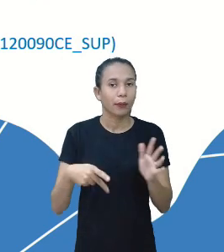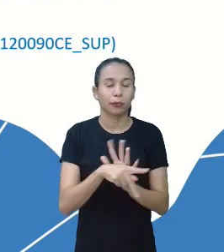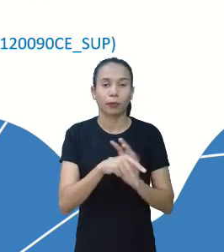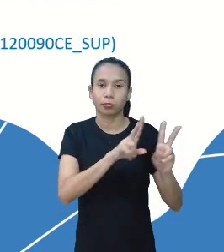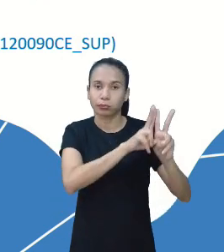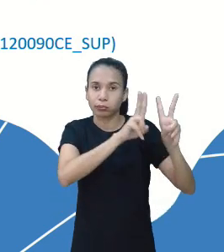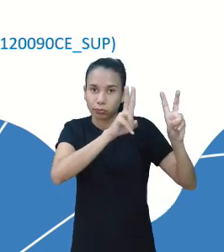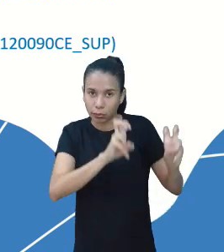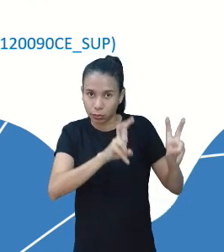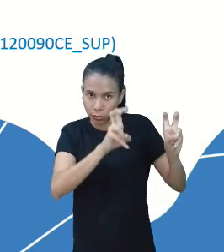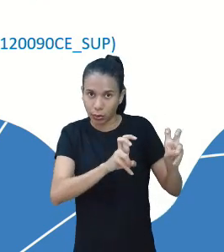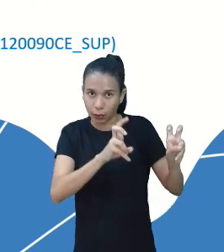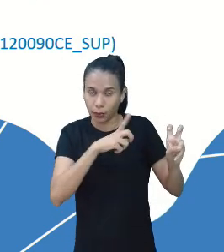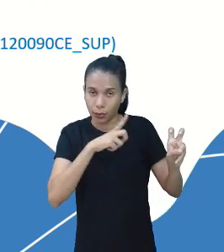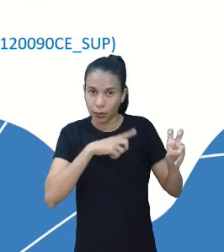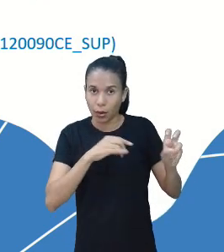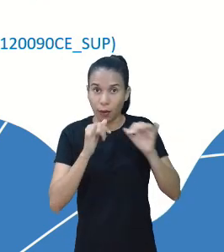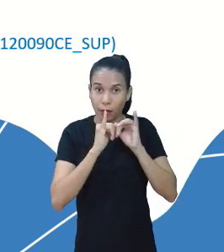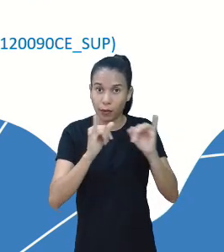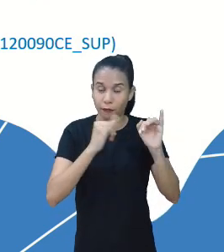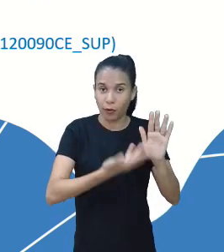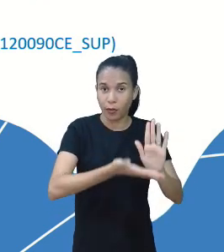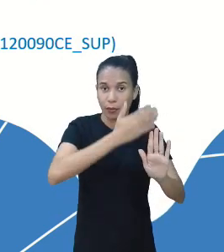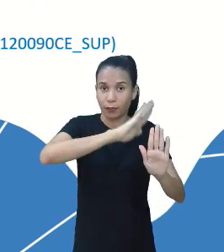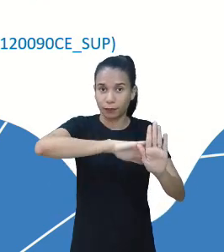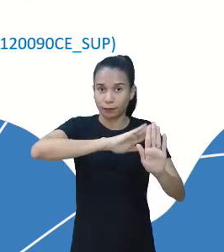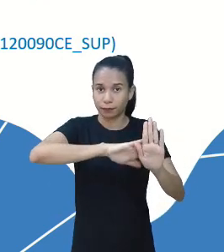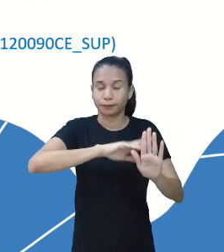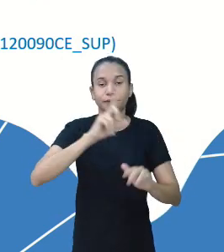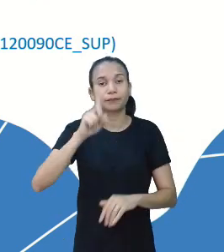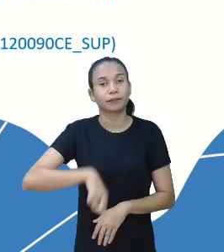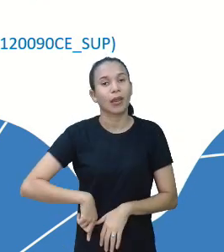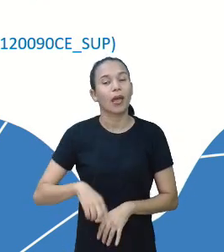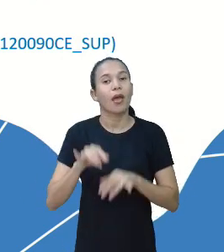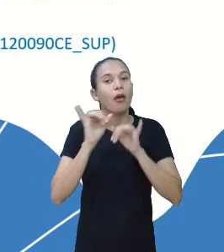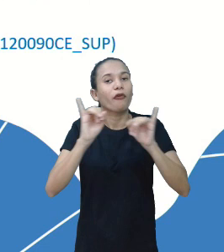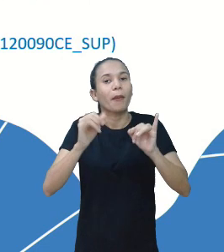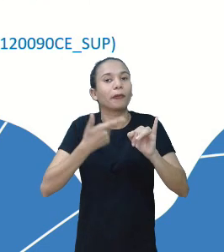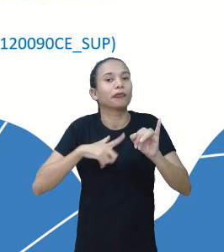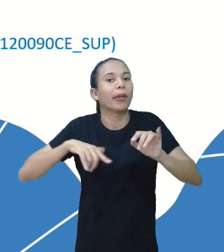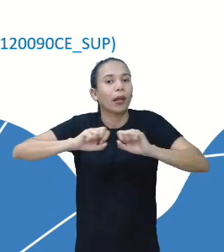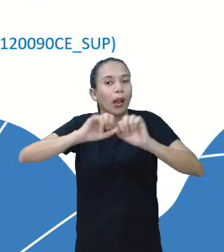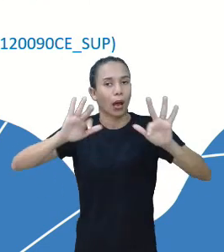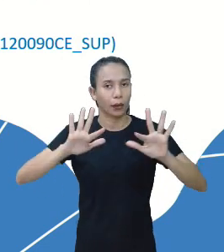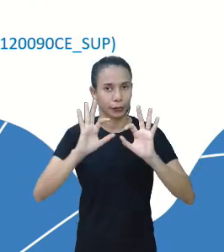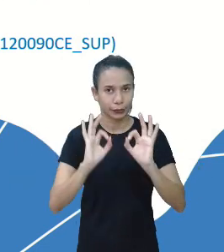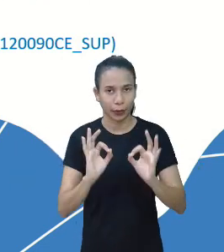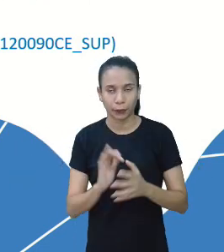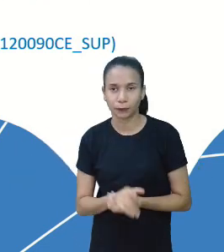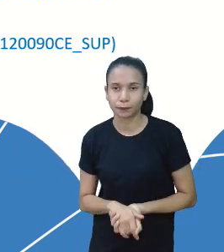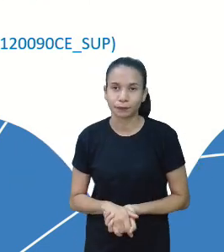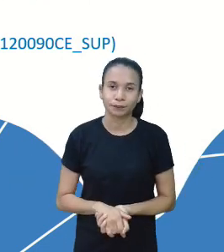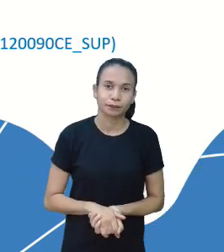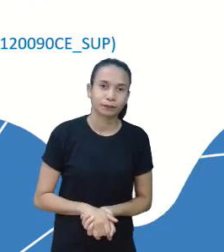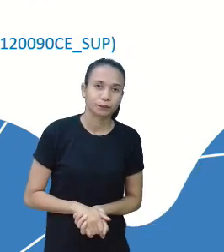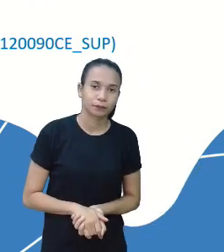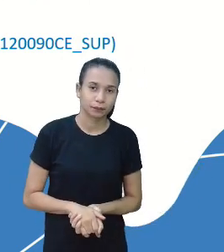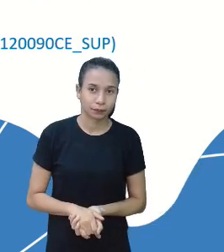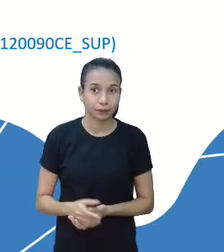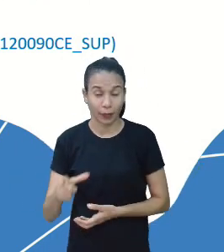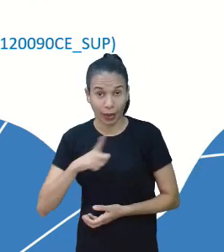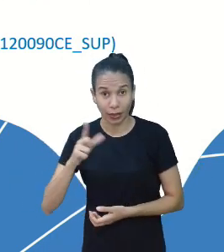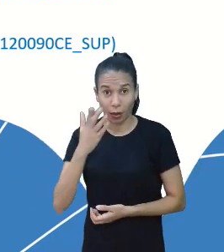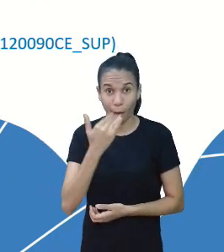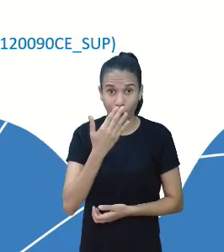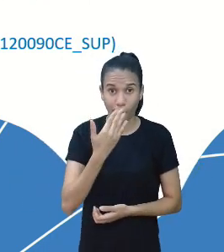descritor de inferir informações implícitas, ou seja, aquelas que não estão tão claras, certo?